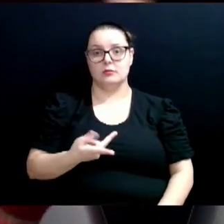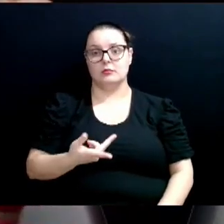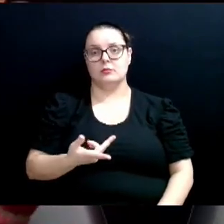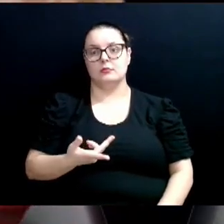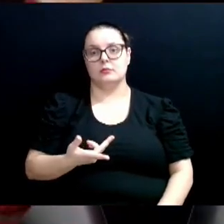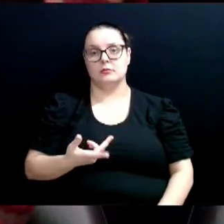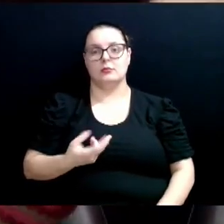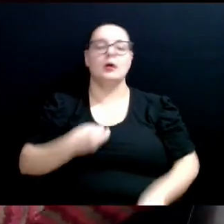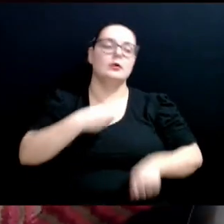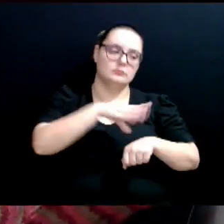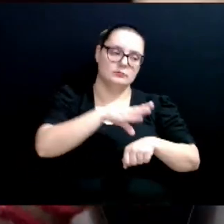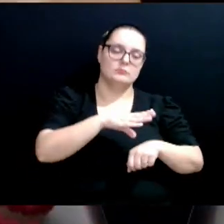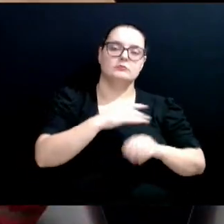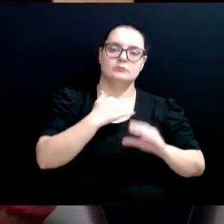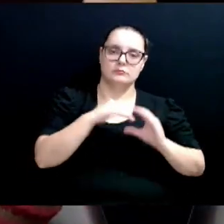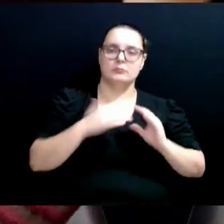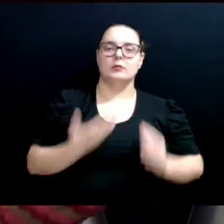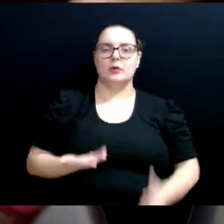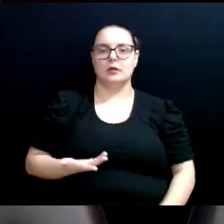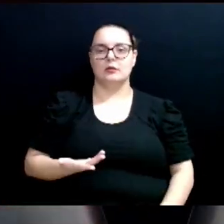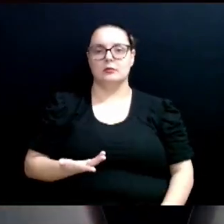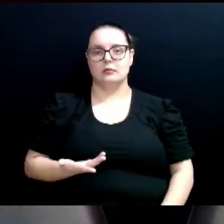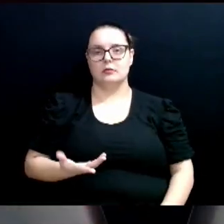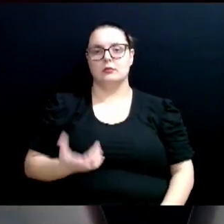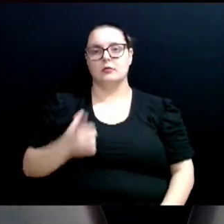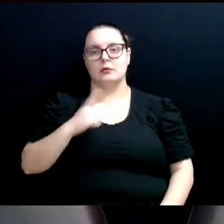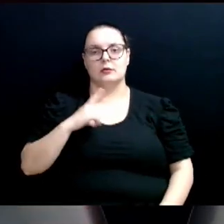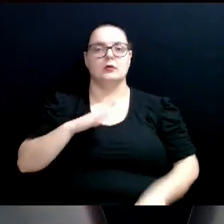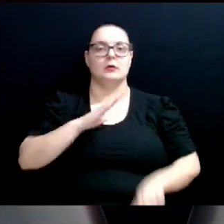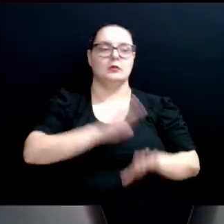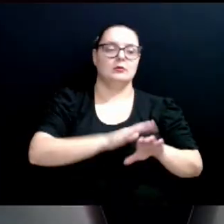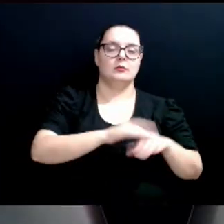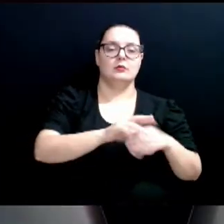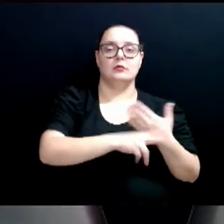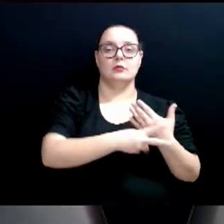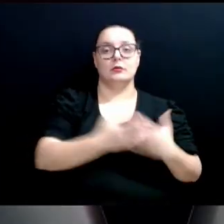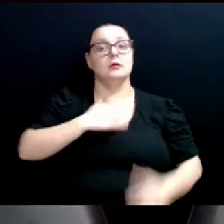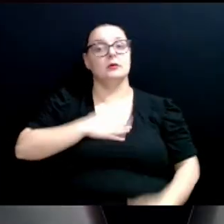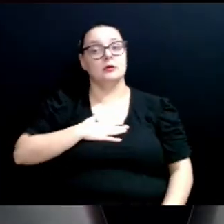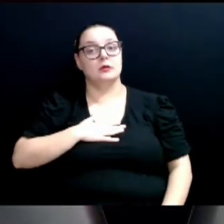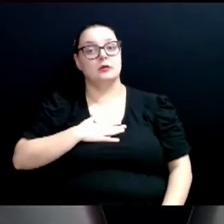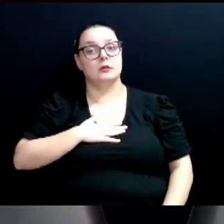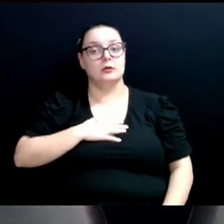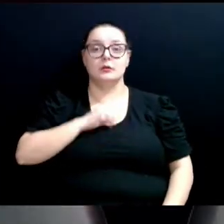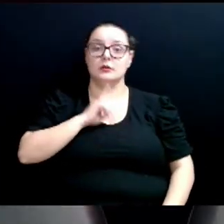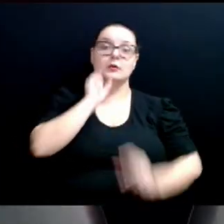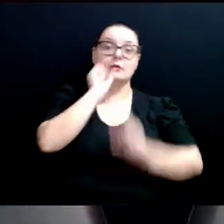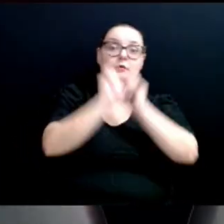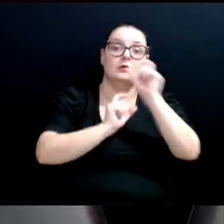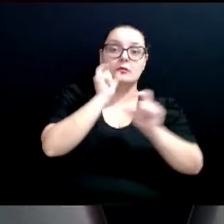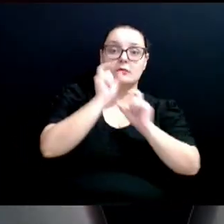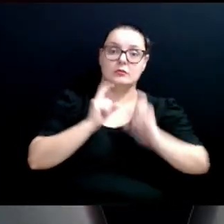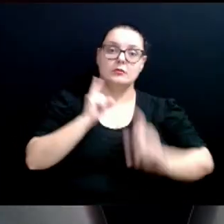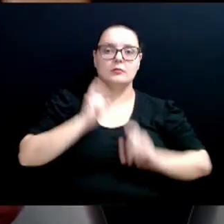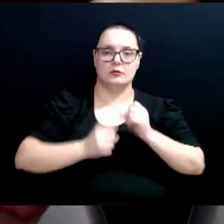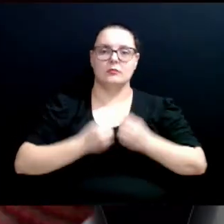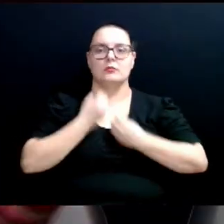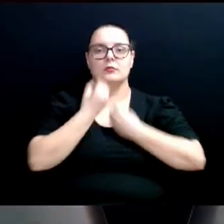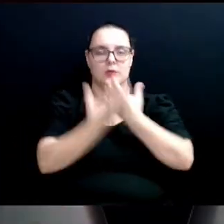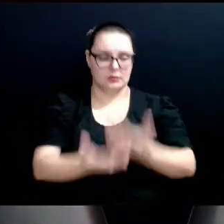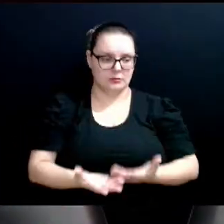uma mensagem. Então ela vai ter uma reação diante dessa minha não, expressão expressão. verbal.